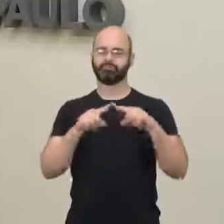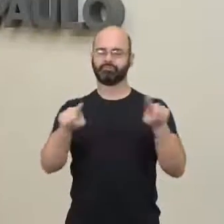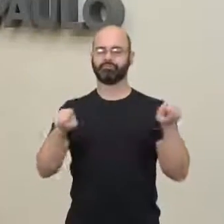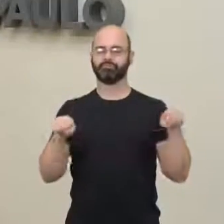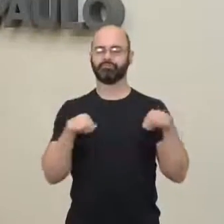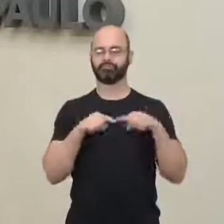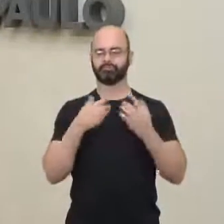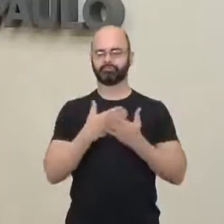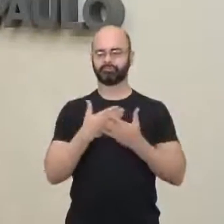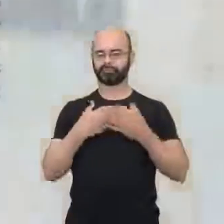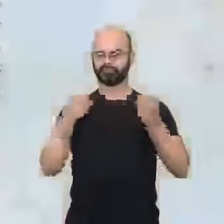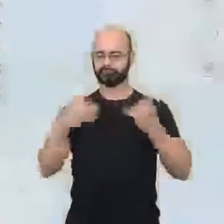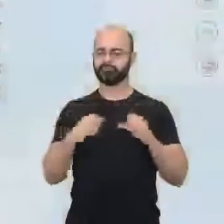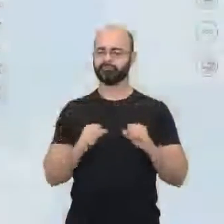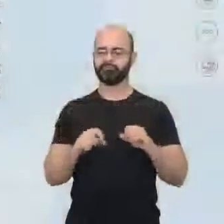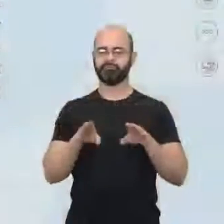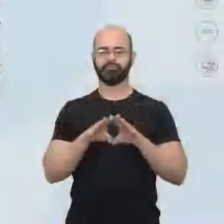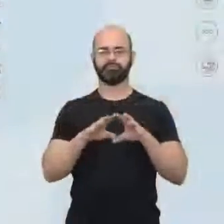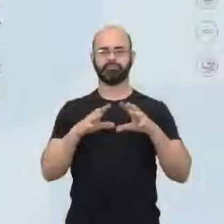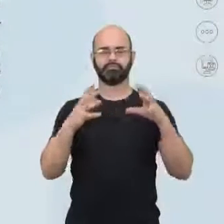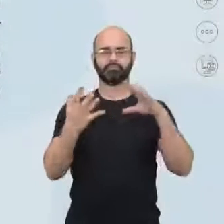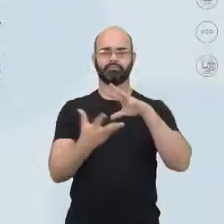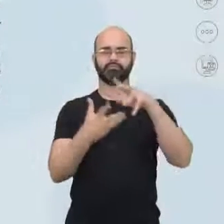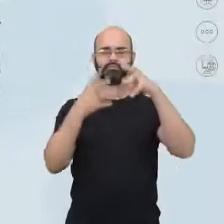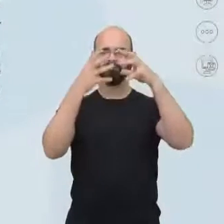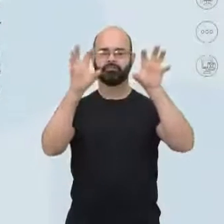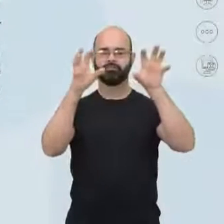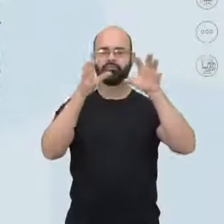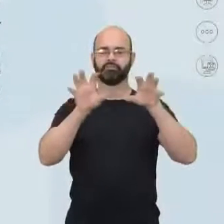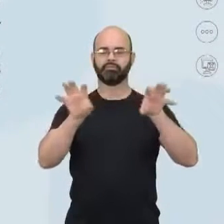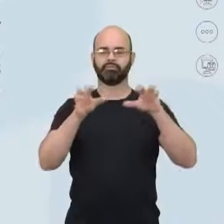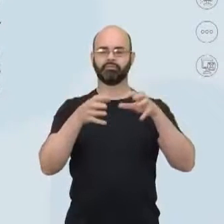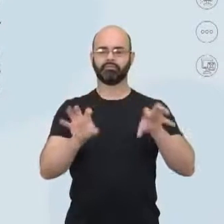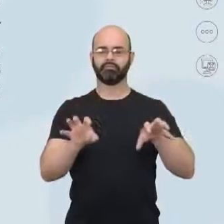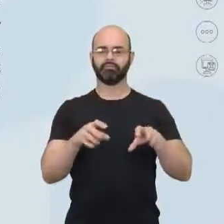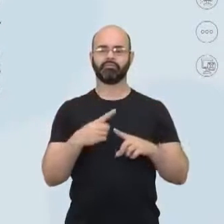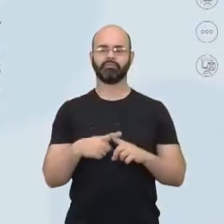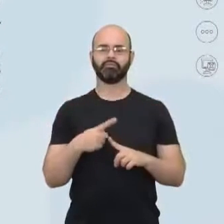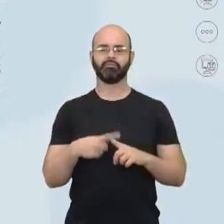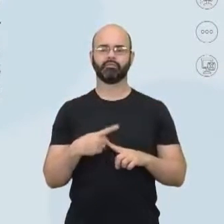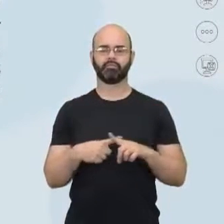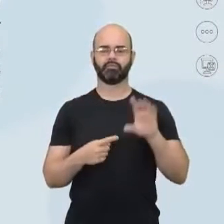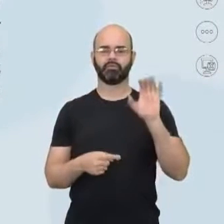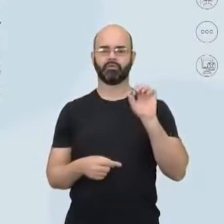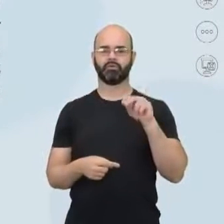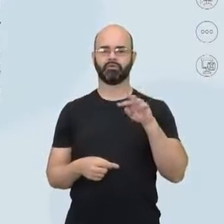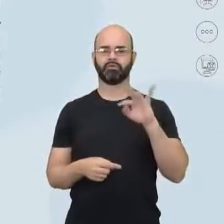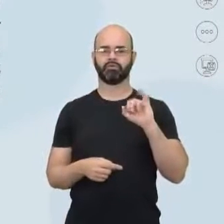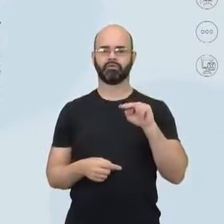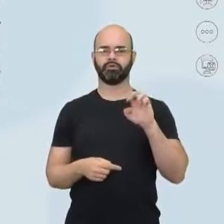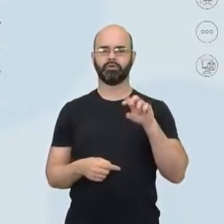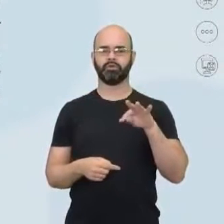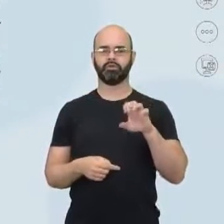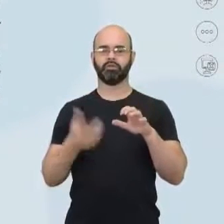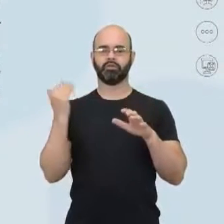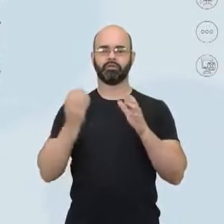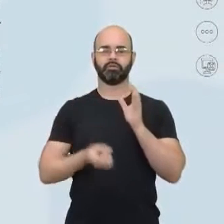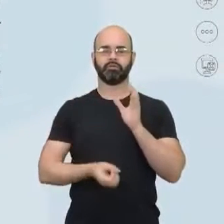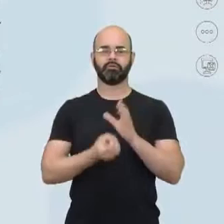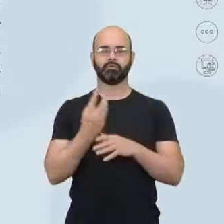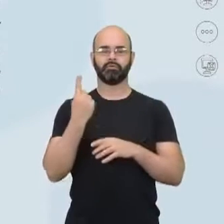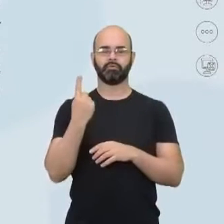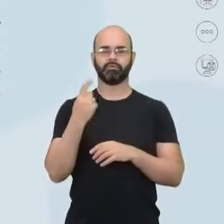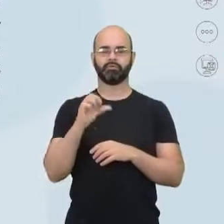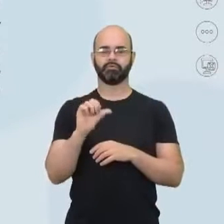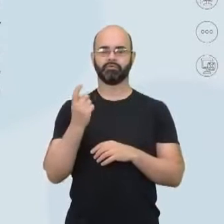vamos ver aí a formação dos continentes. A formação dos continentes foi estudada por Wegener, né, já em 1912, com uma teoria